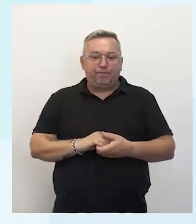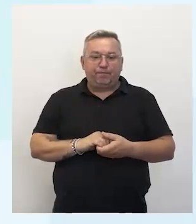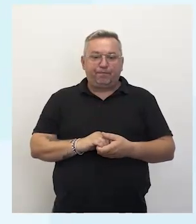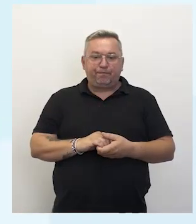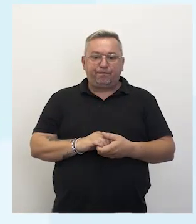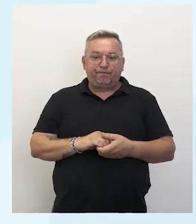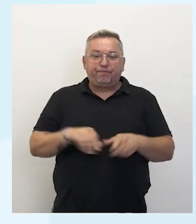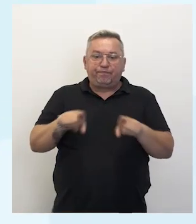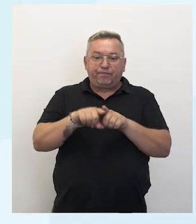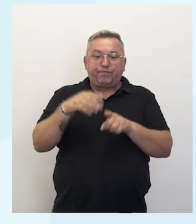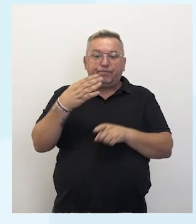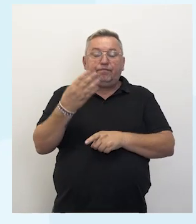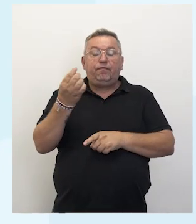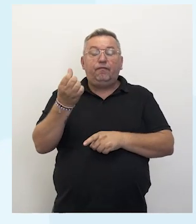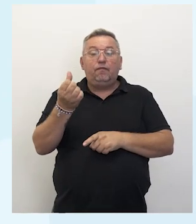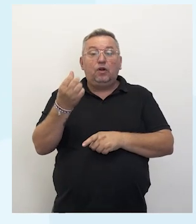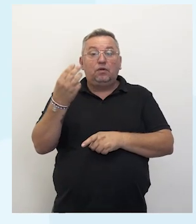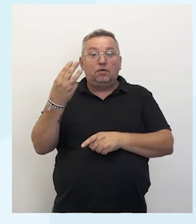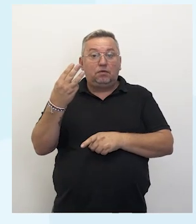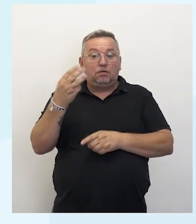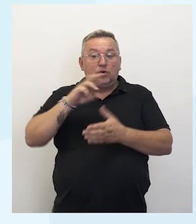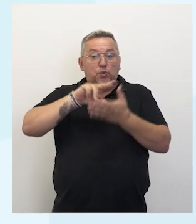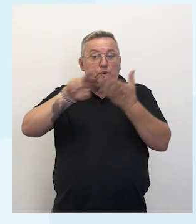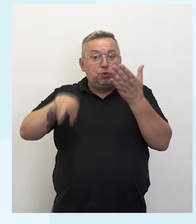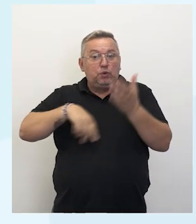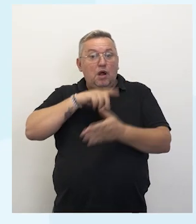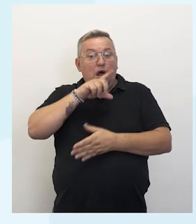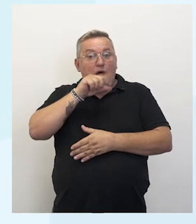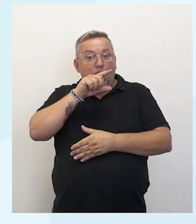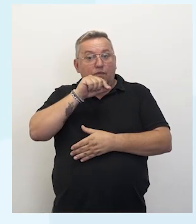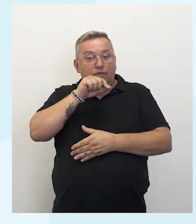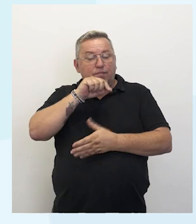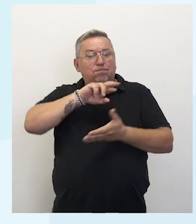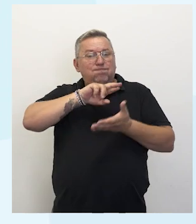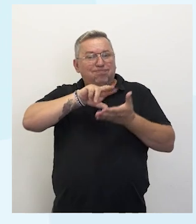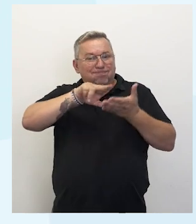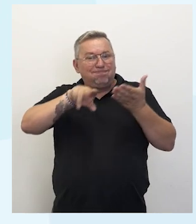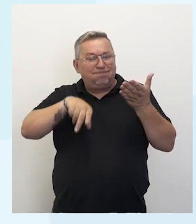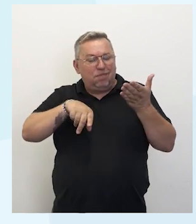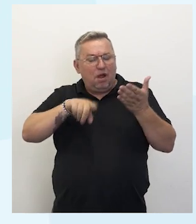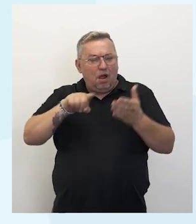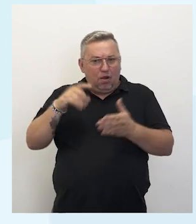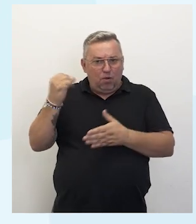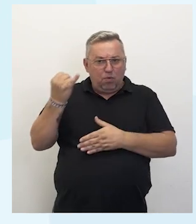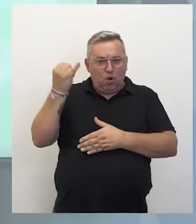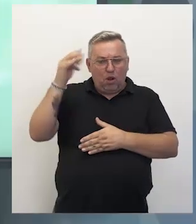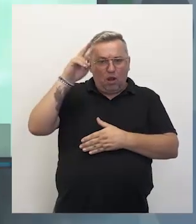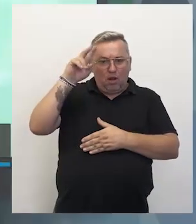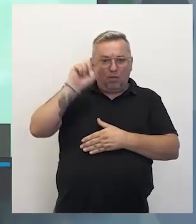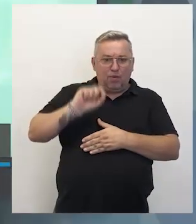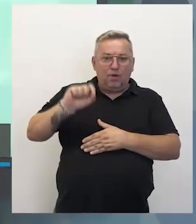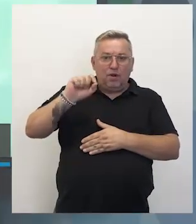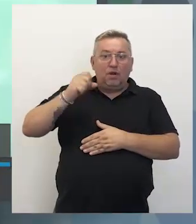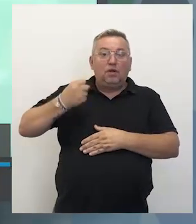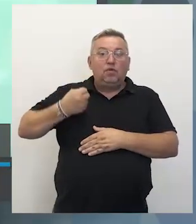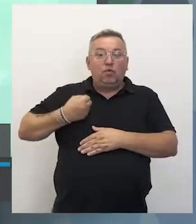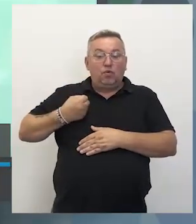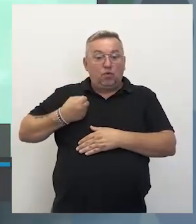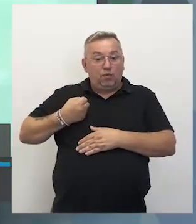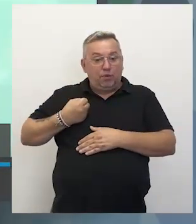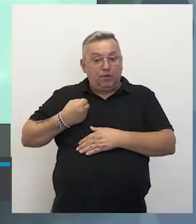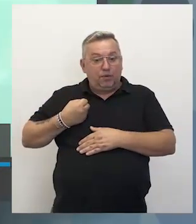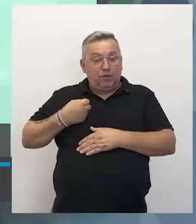Pelo menos 463 espécies de aves. Gente, é sempre importante lembrar que esses números, né, eu tiro